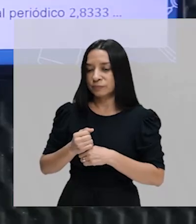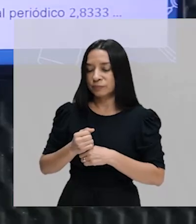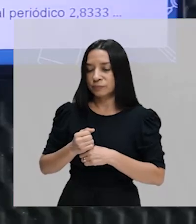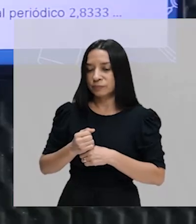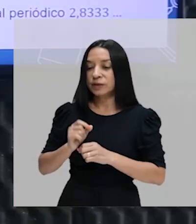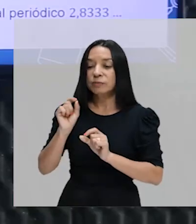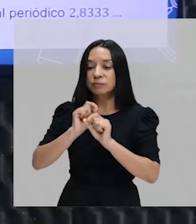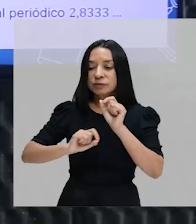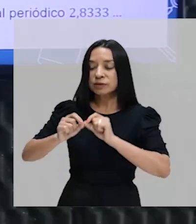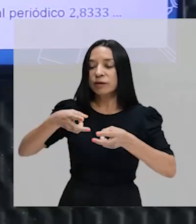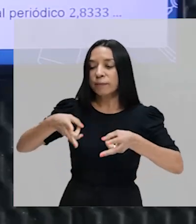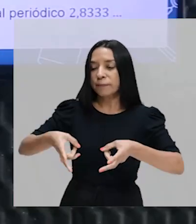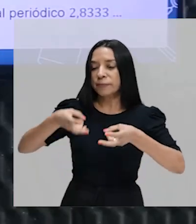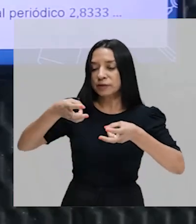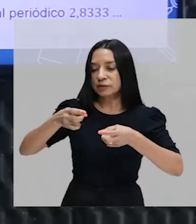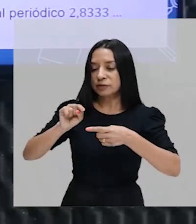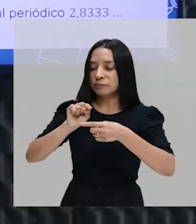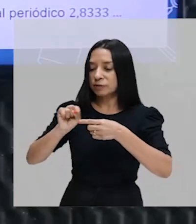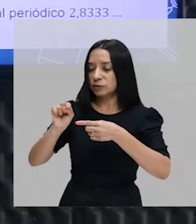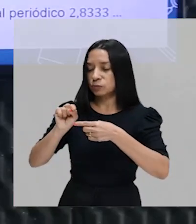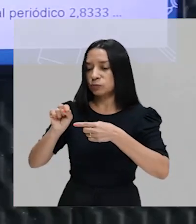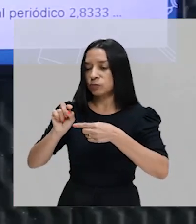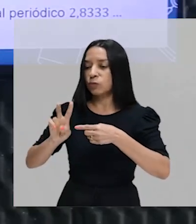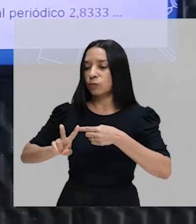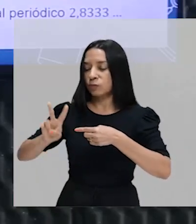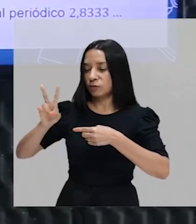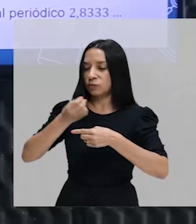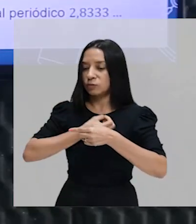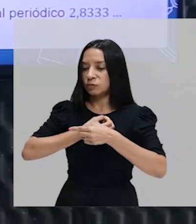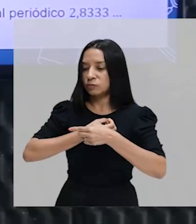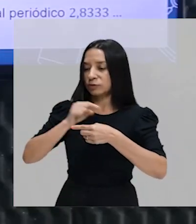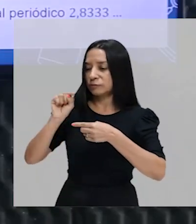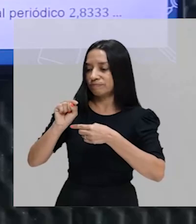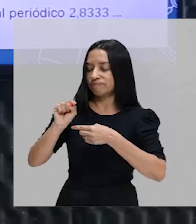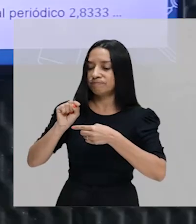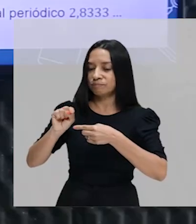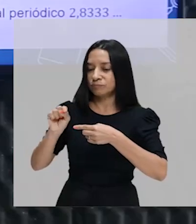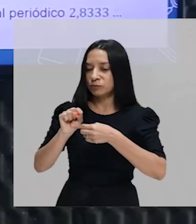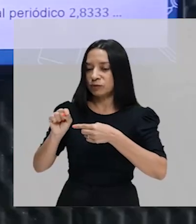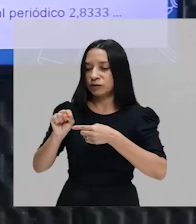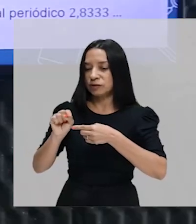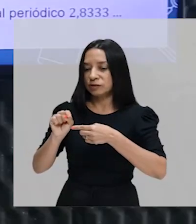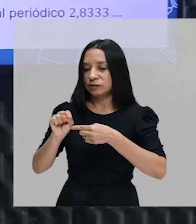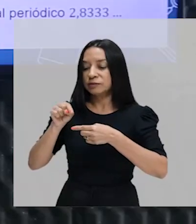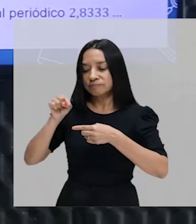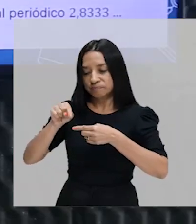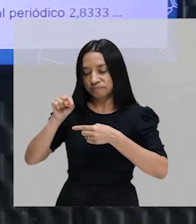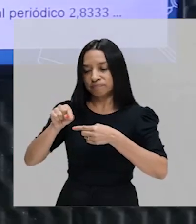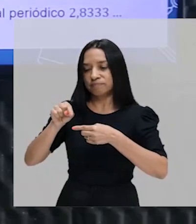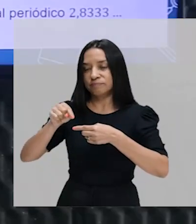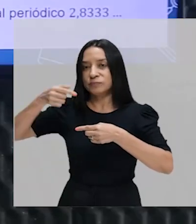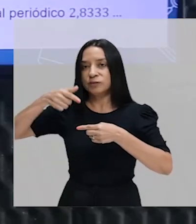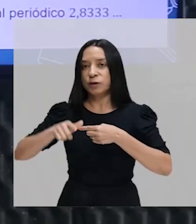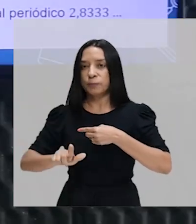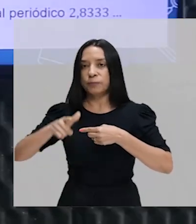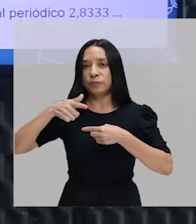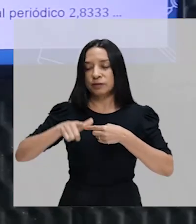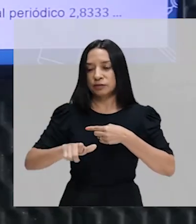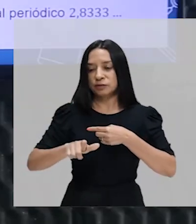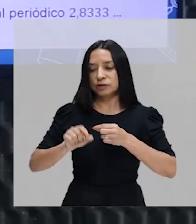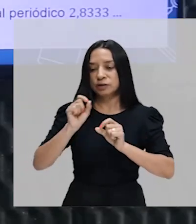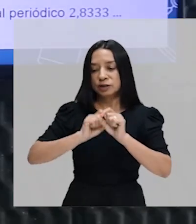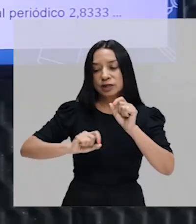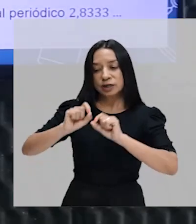é para que você perceba que aquele valor onde tem uma barrinha em cima dele, é ele que se repete. Ou seja, isso aqui